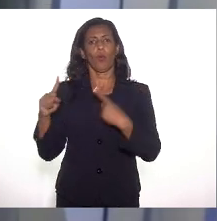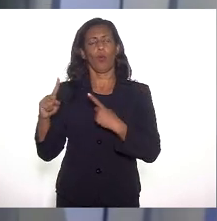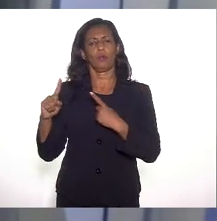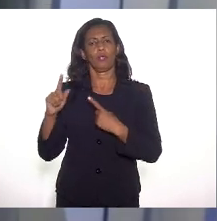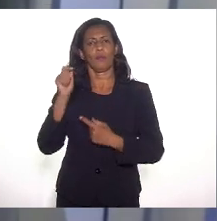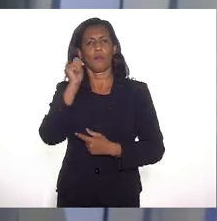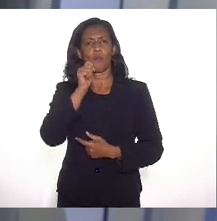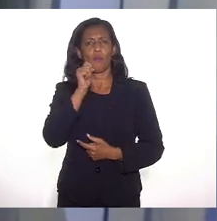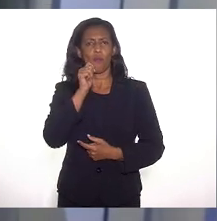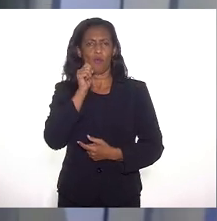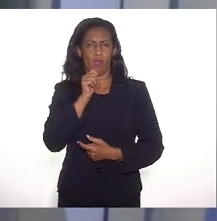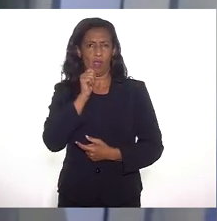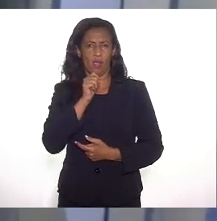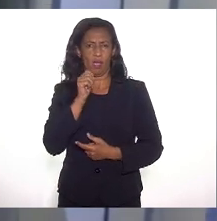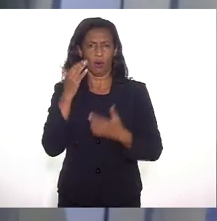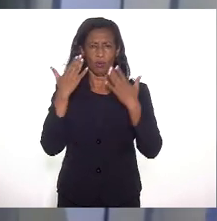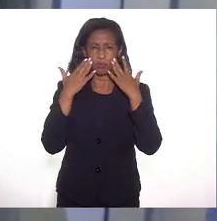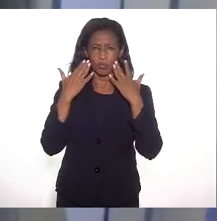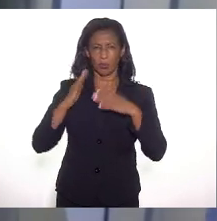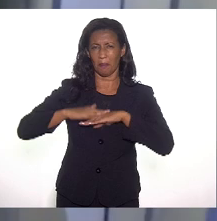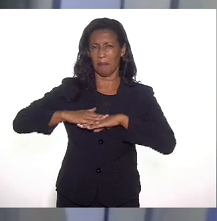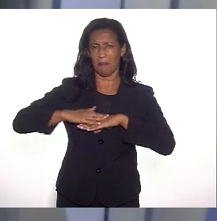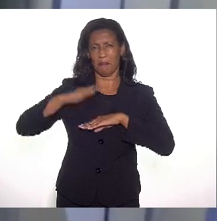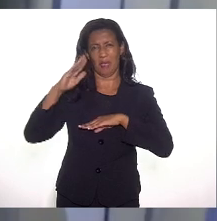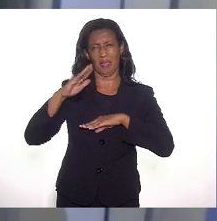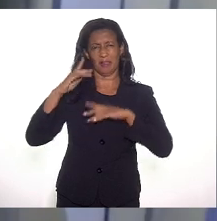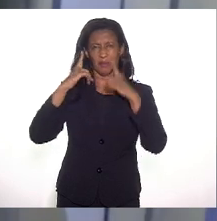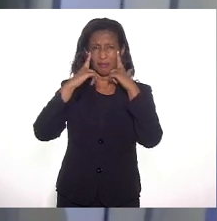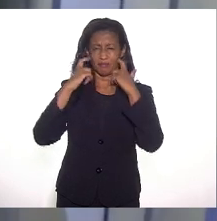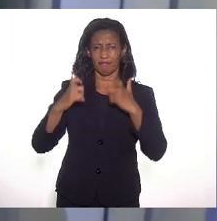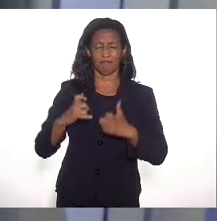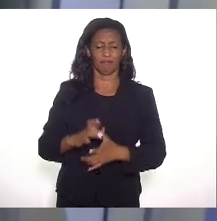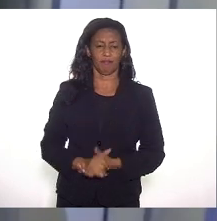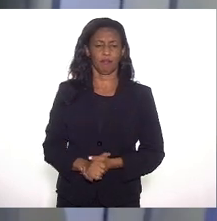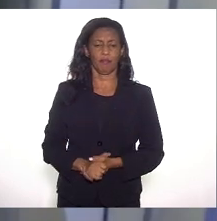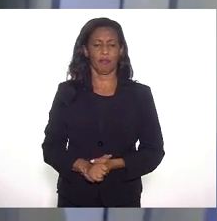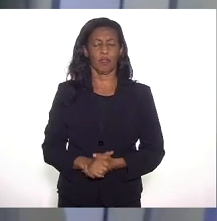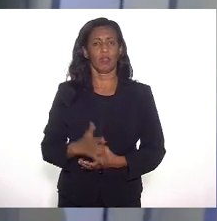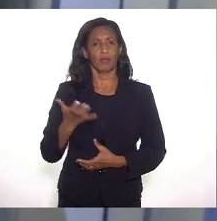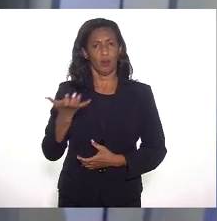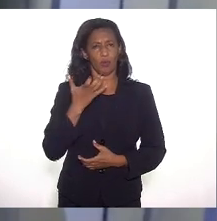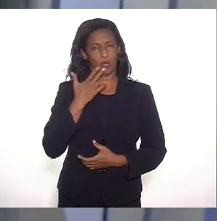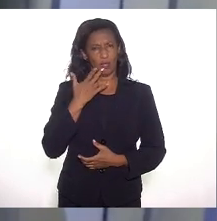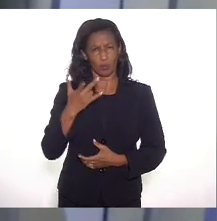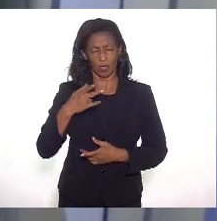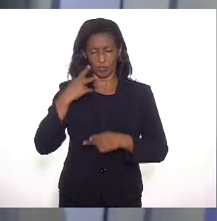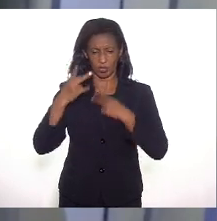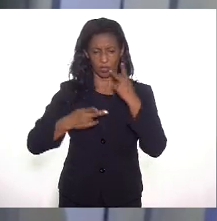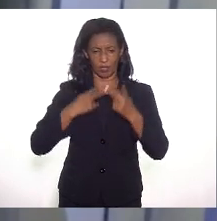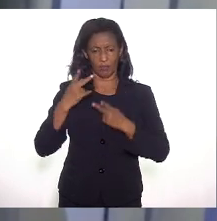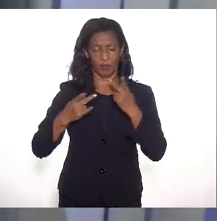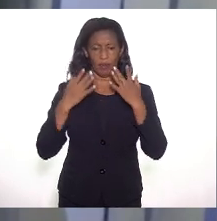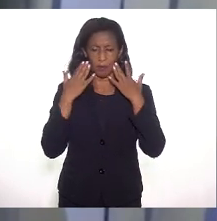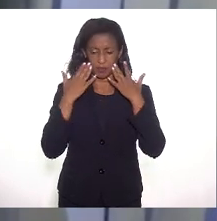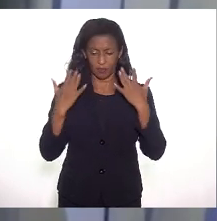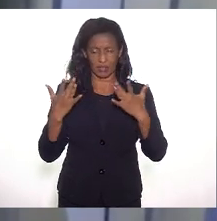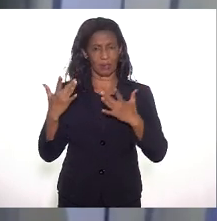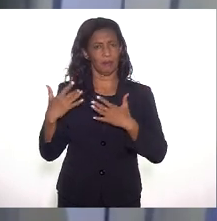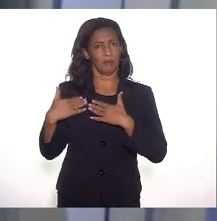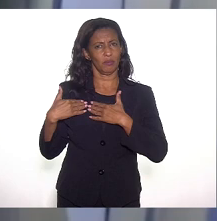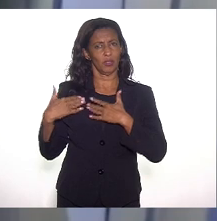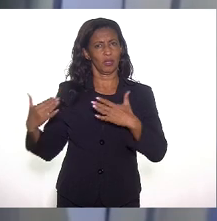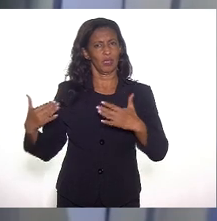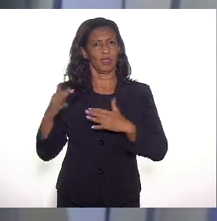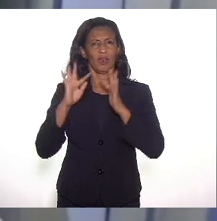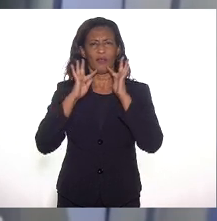o feminicídio como expressão máxima dessa violência. Então, eu queria fazer esse registro aqui, manifestar toda a minha